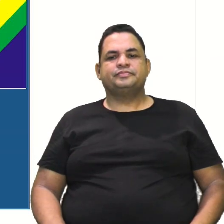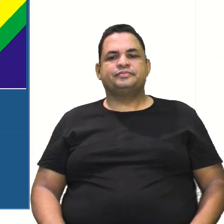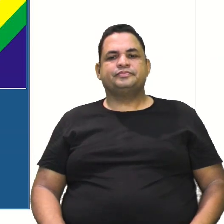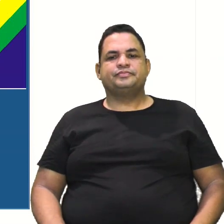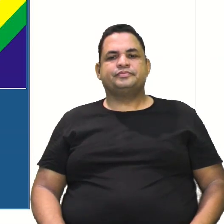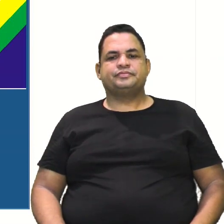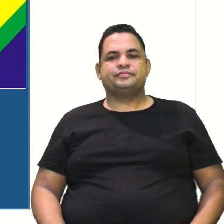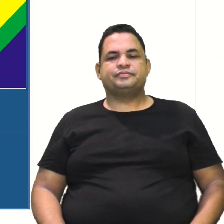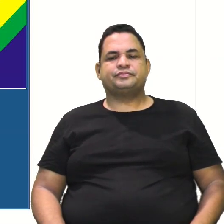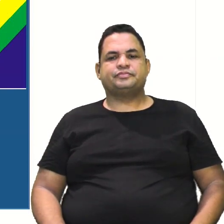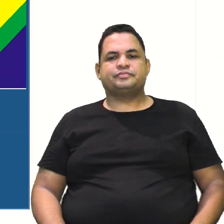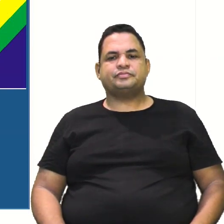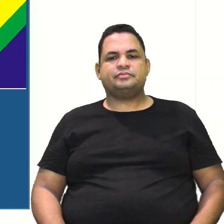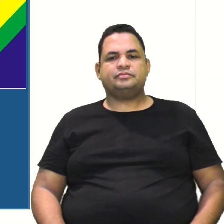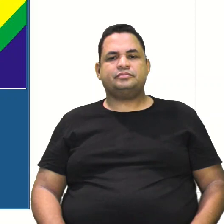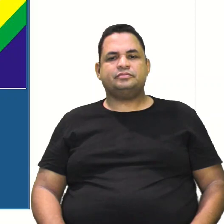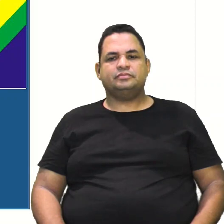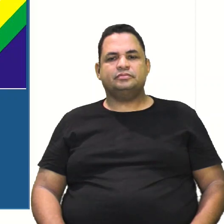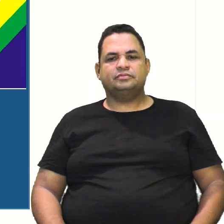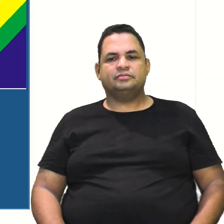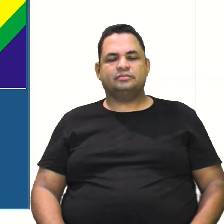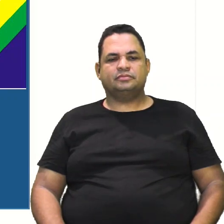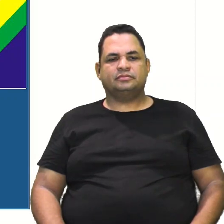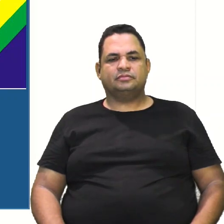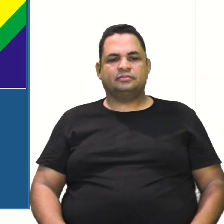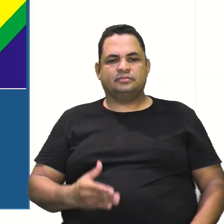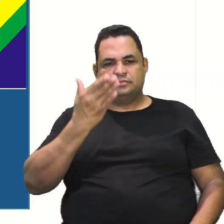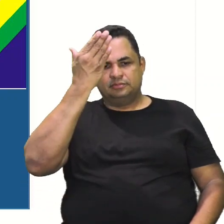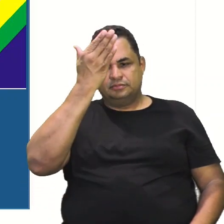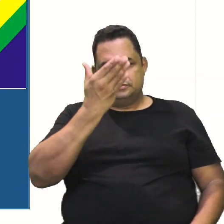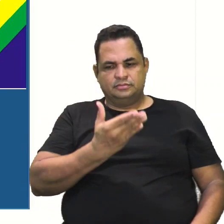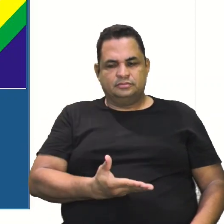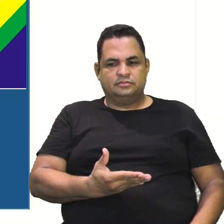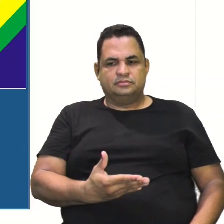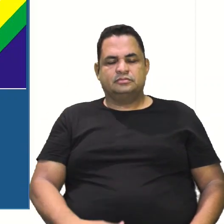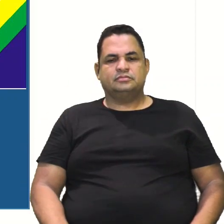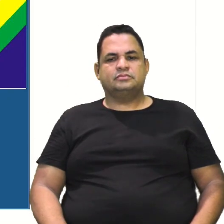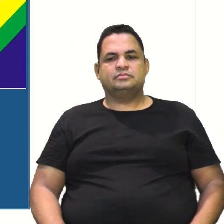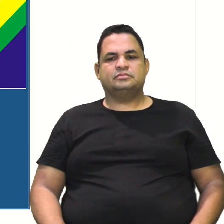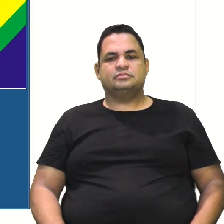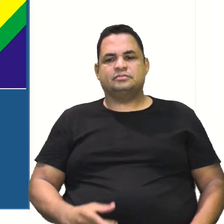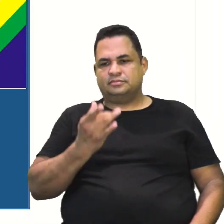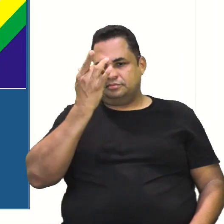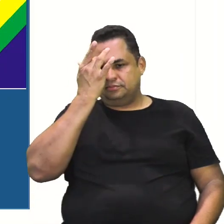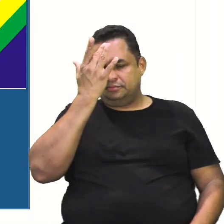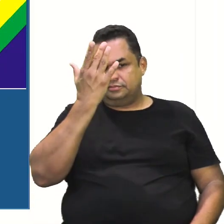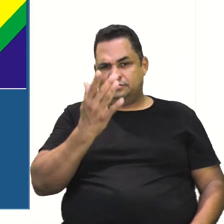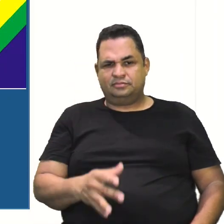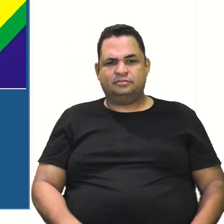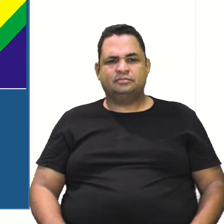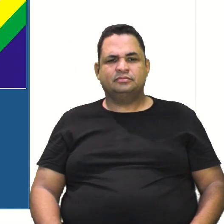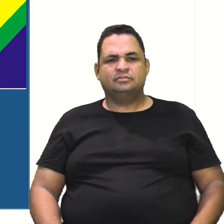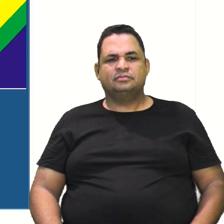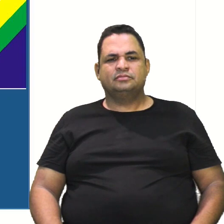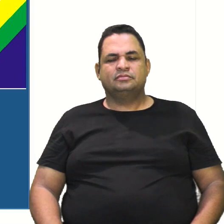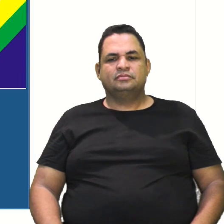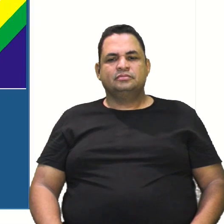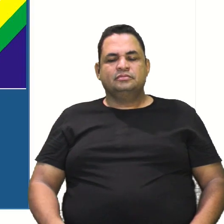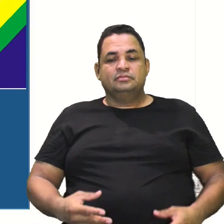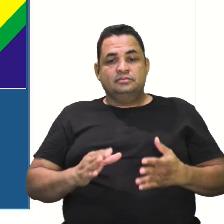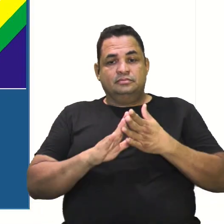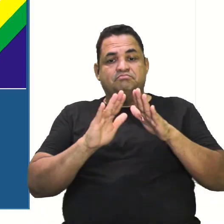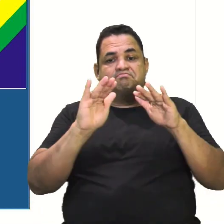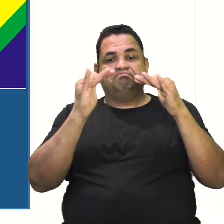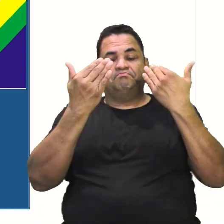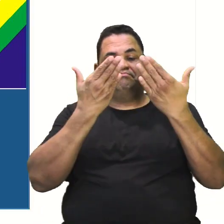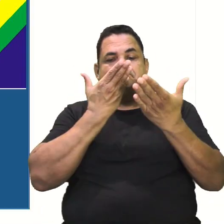Montenegro. Paralelas, concorrentes, oblíquas ou perpendiculares? Isso aqui ficou fácil, né? Ah, ficou, né? Se prestou atenção